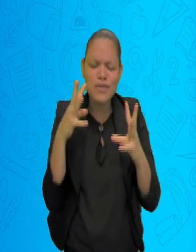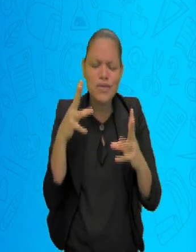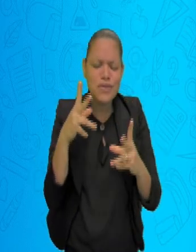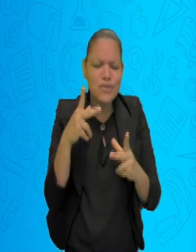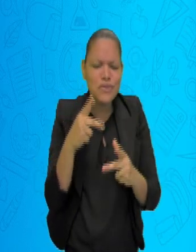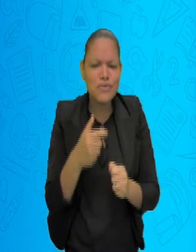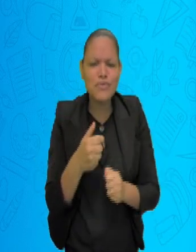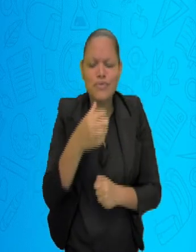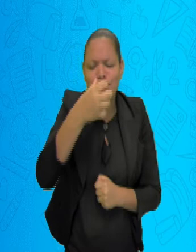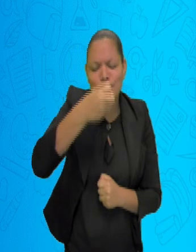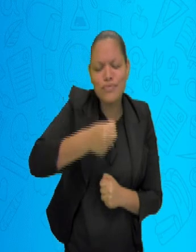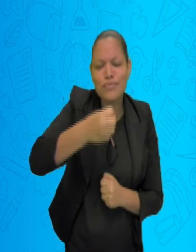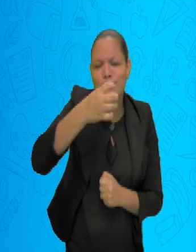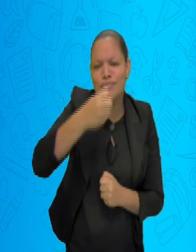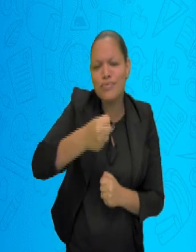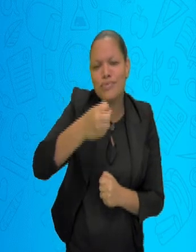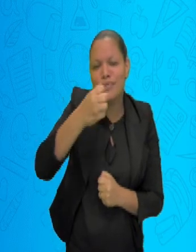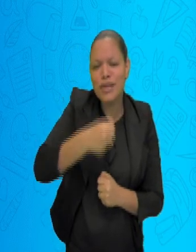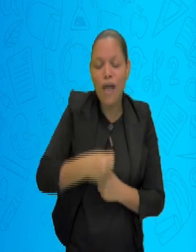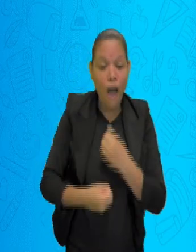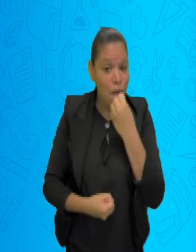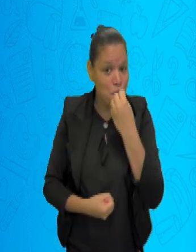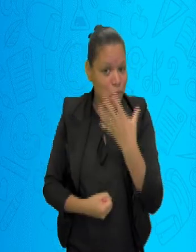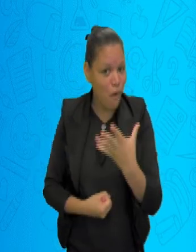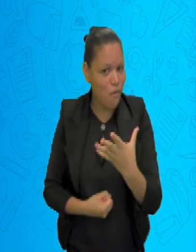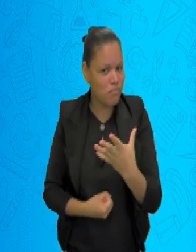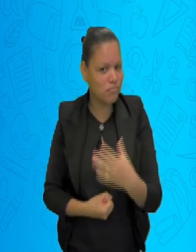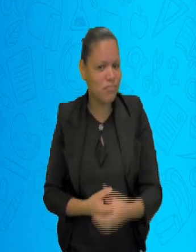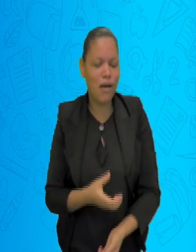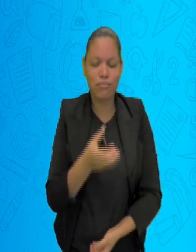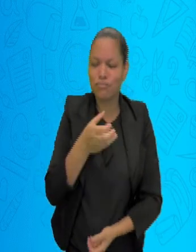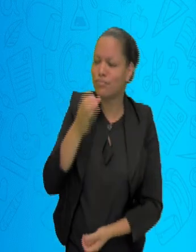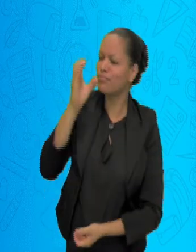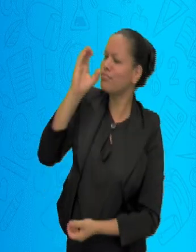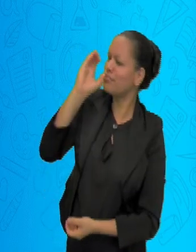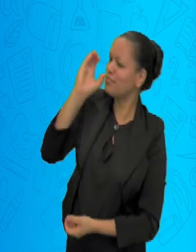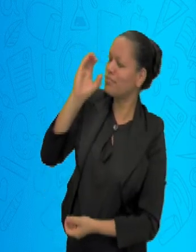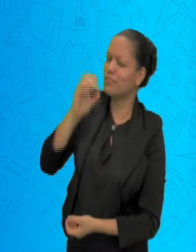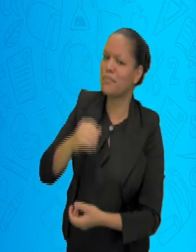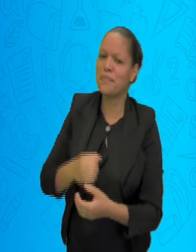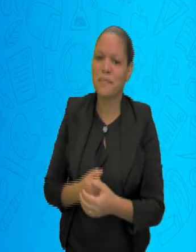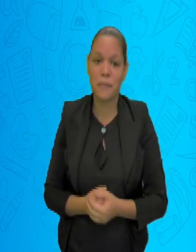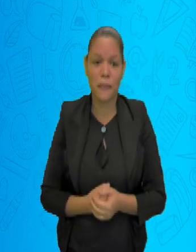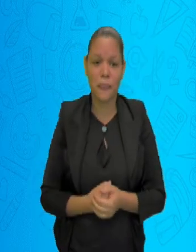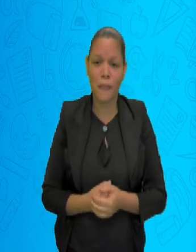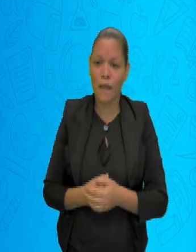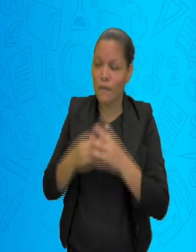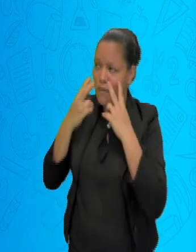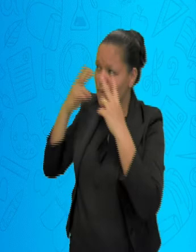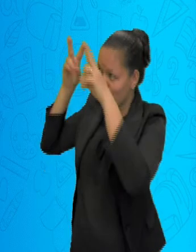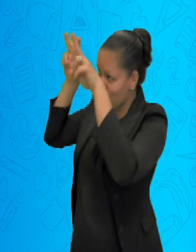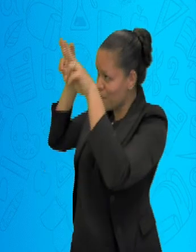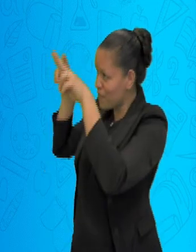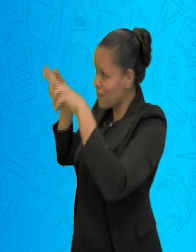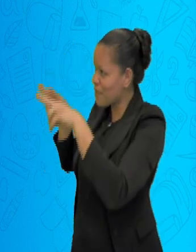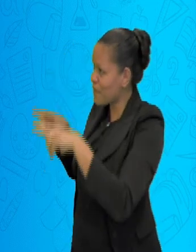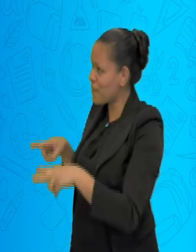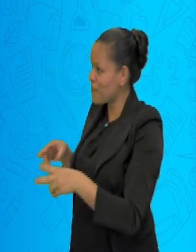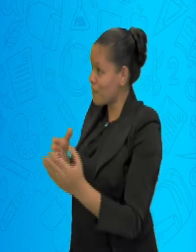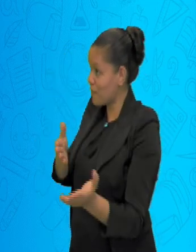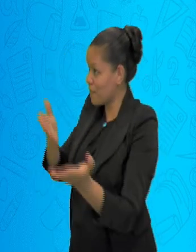leite esteja adequado para o consumo humano. Então, você pode observar aqui na imagem que o leite está em processo